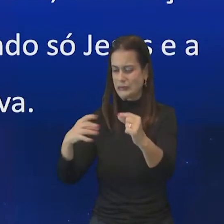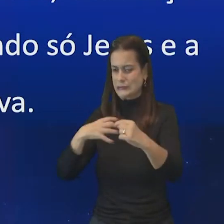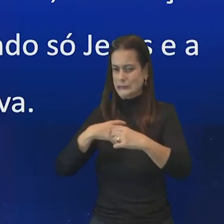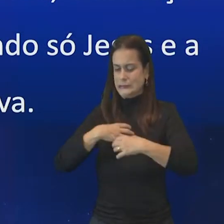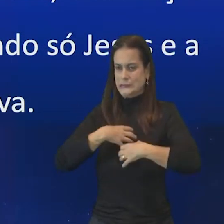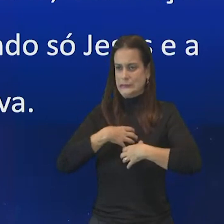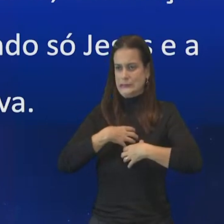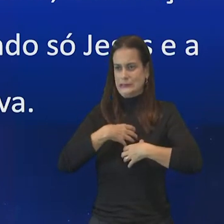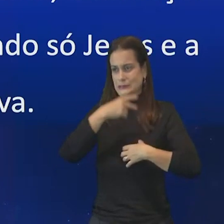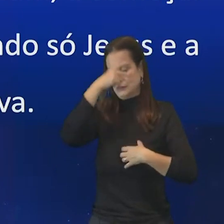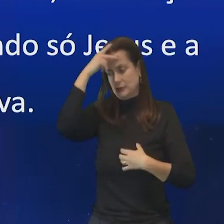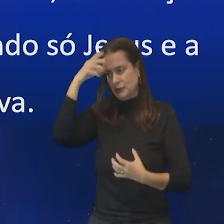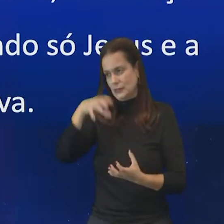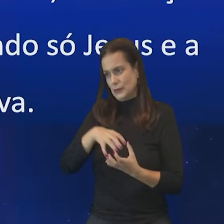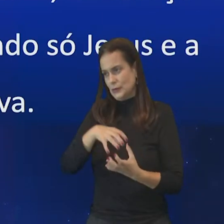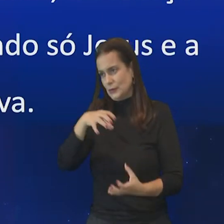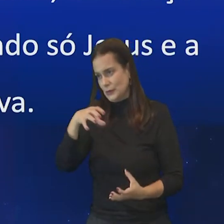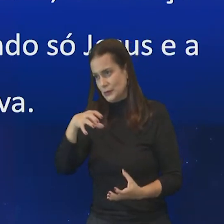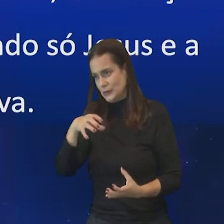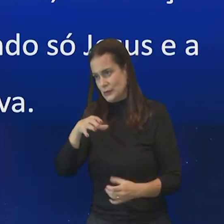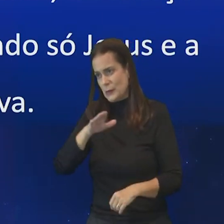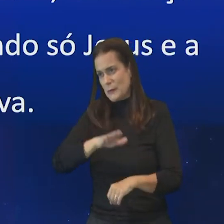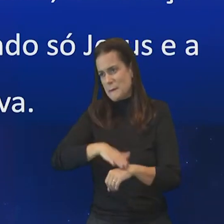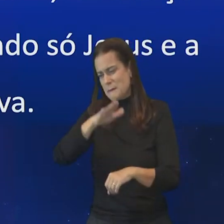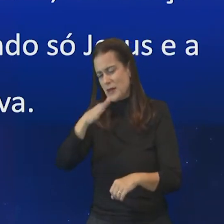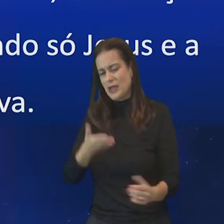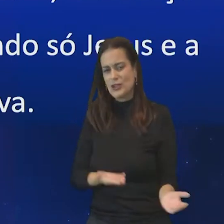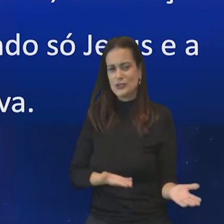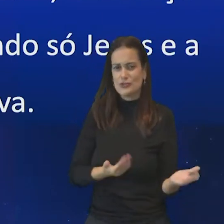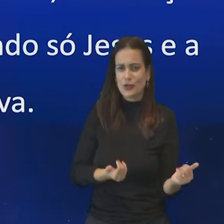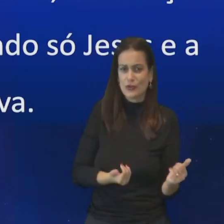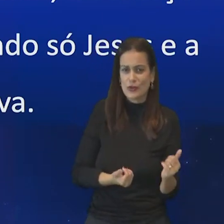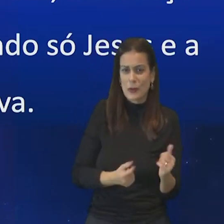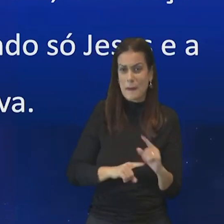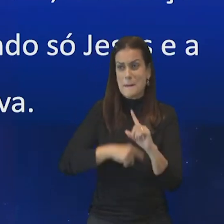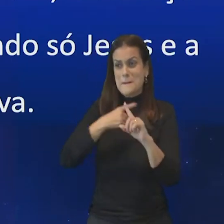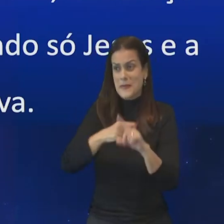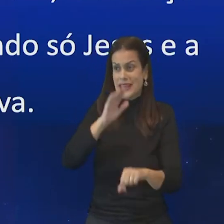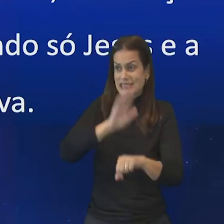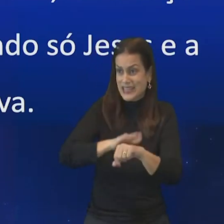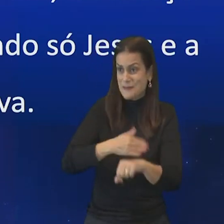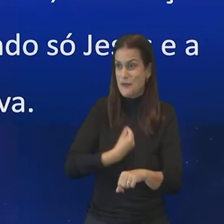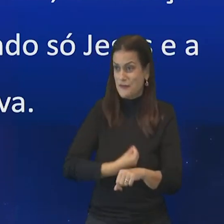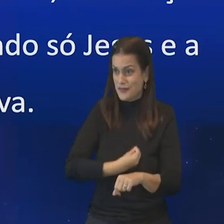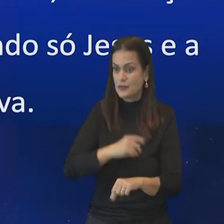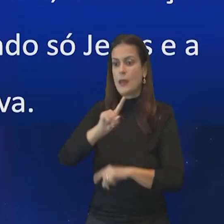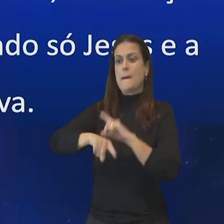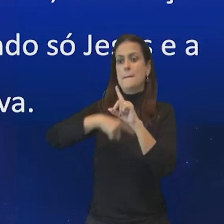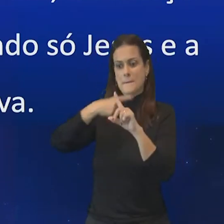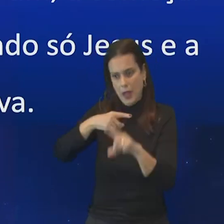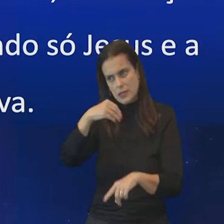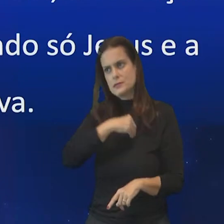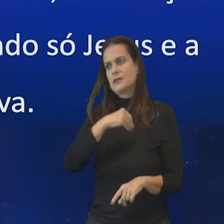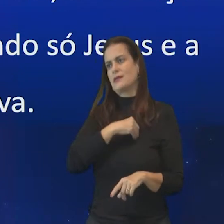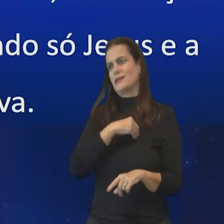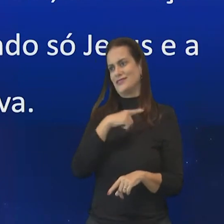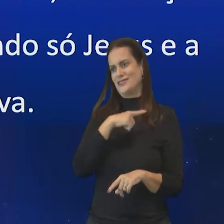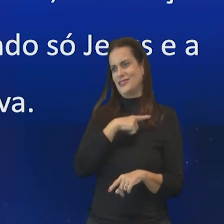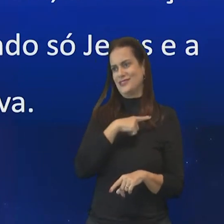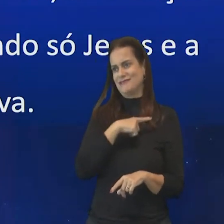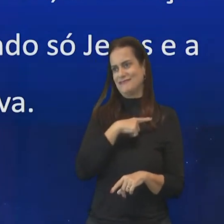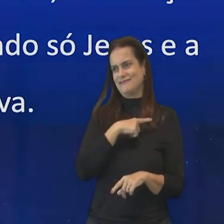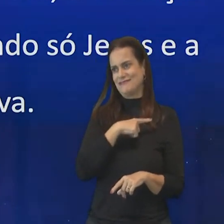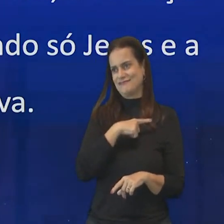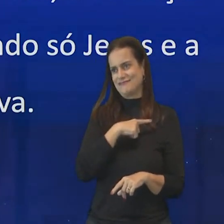velhos aos mais novos. Quanto mais tempo de vida, mais pecado. Dos